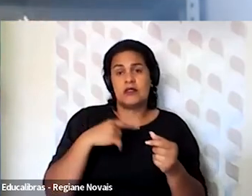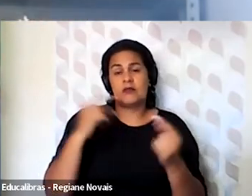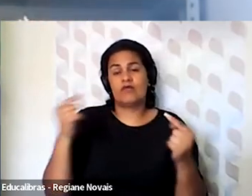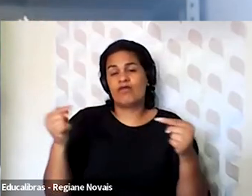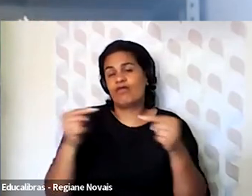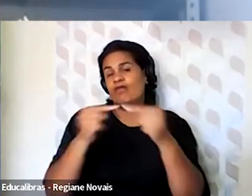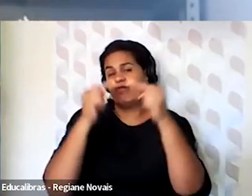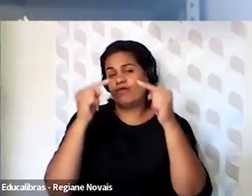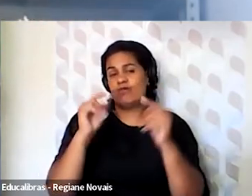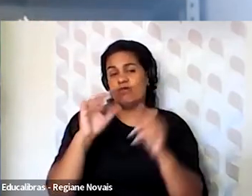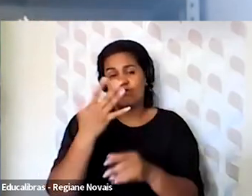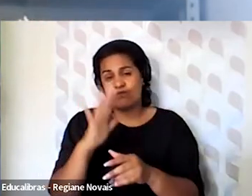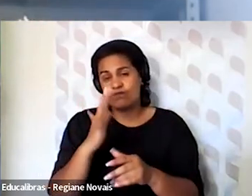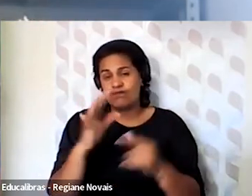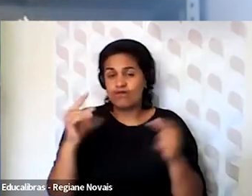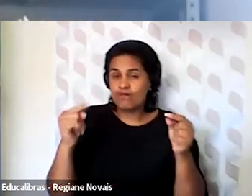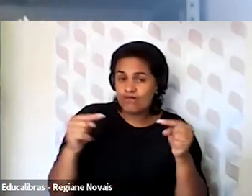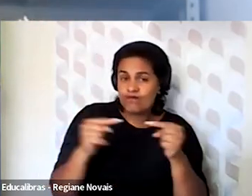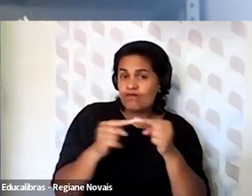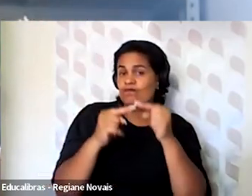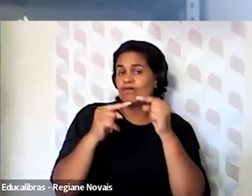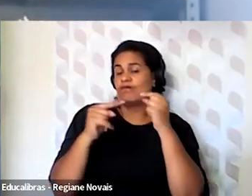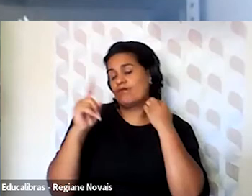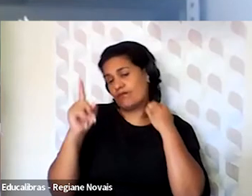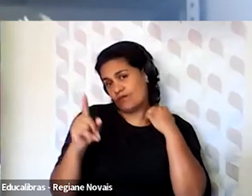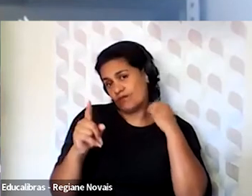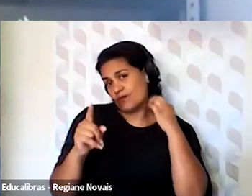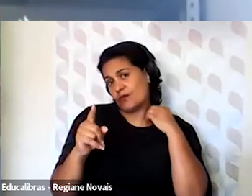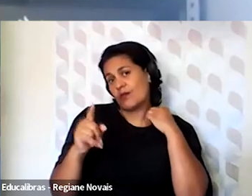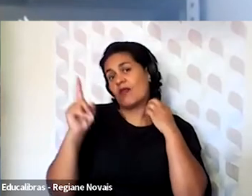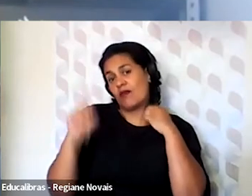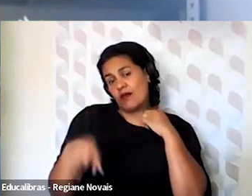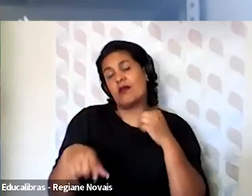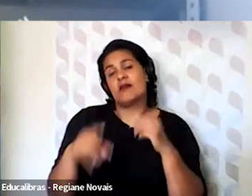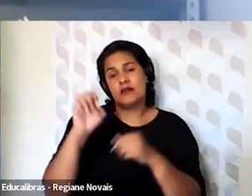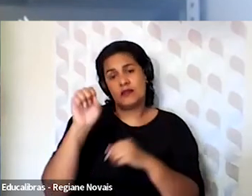na construção de políticas públicas e de uma democracia mais fortalecida,